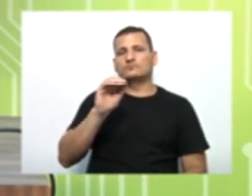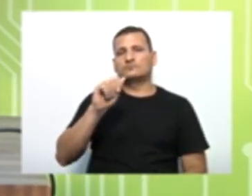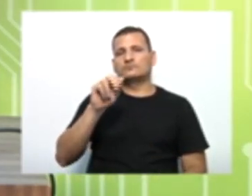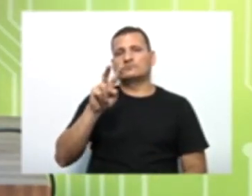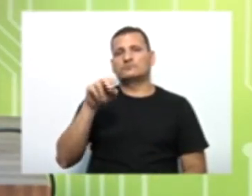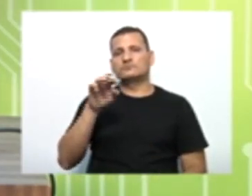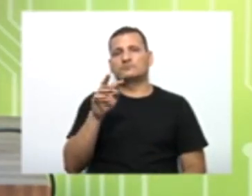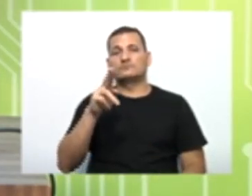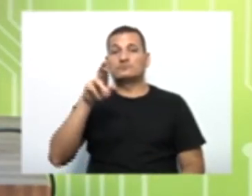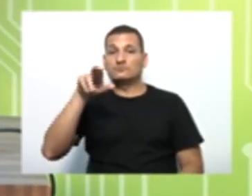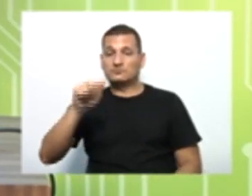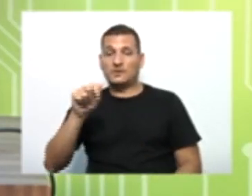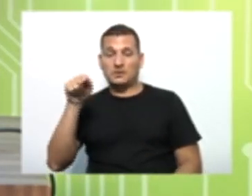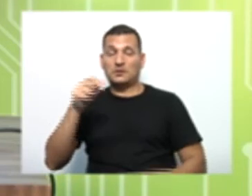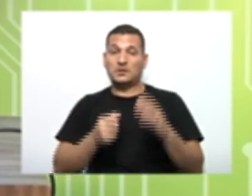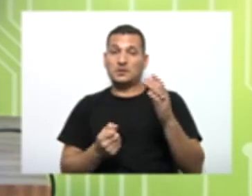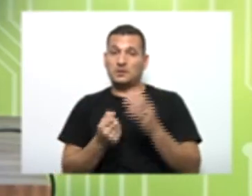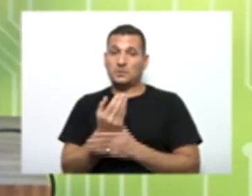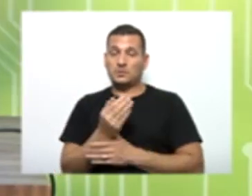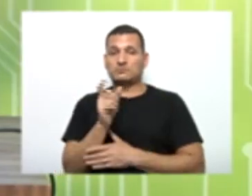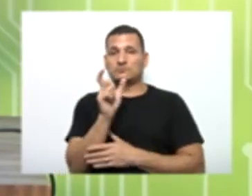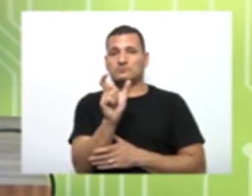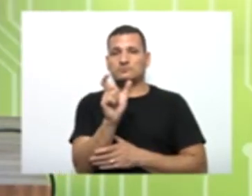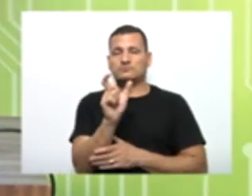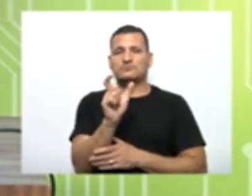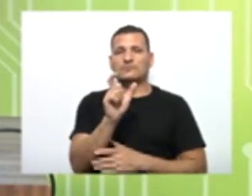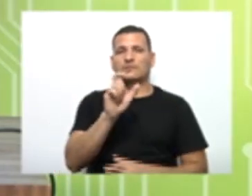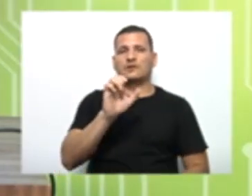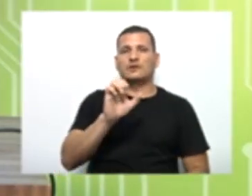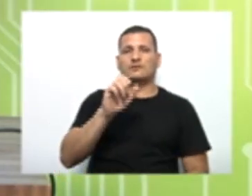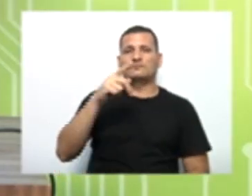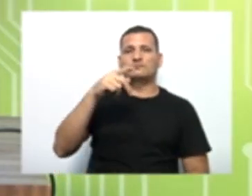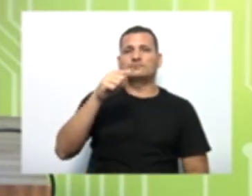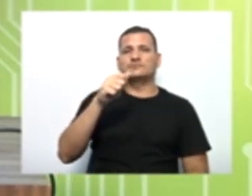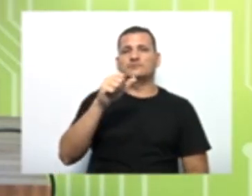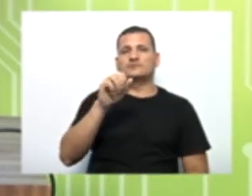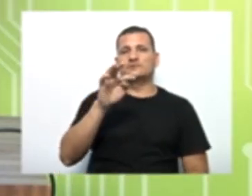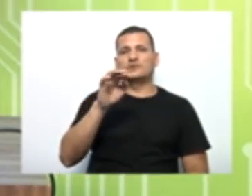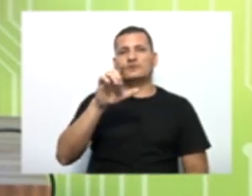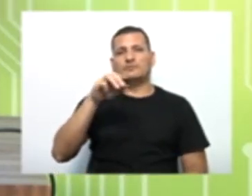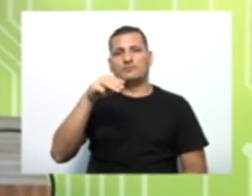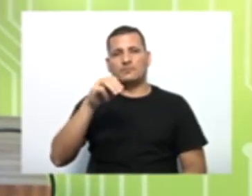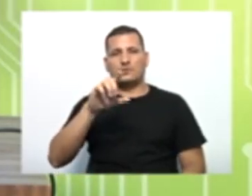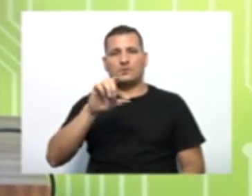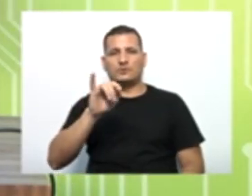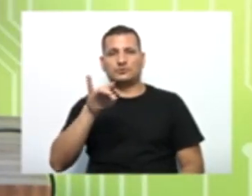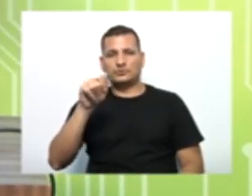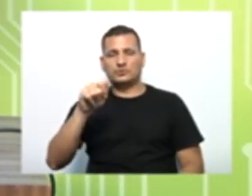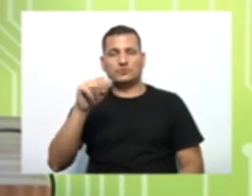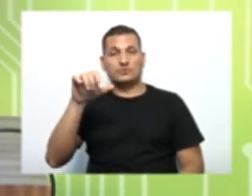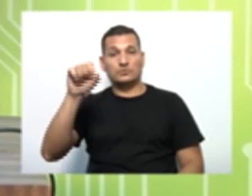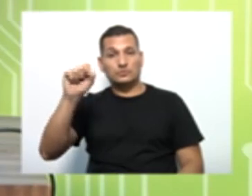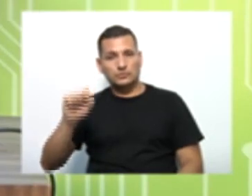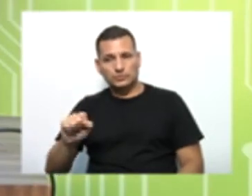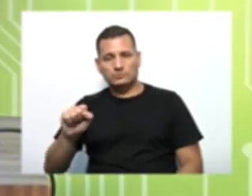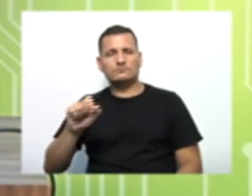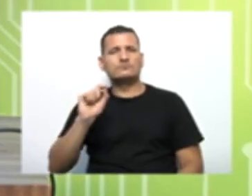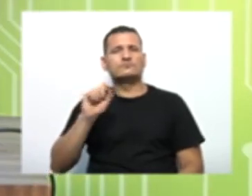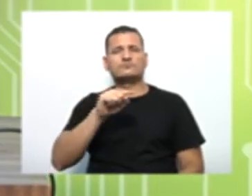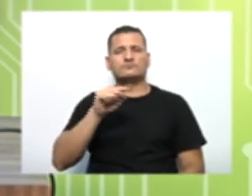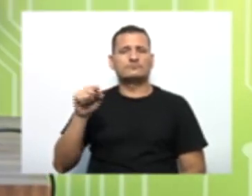tenham acesso às mesmas políticas públicas que nós que vivemos na cidade temos acesso. Nós,